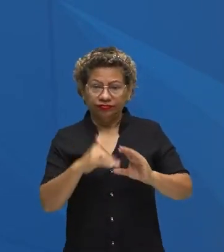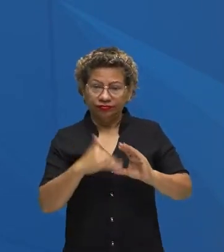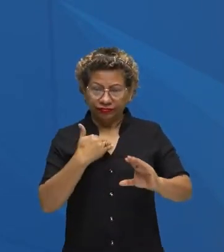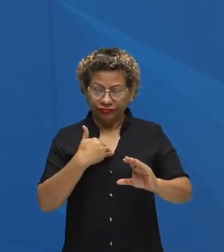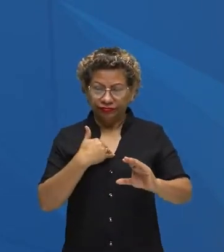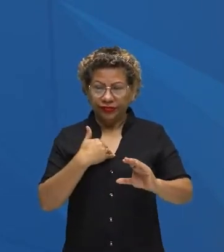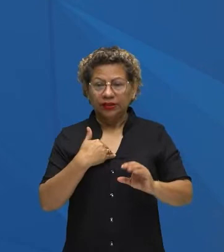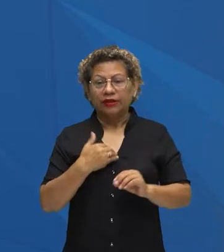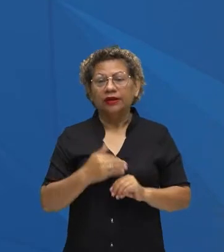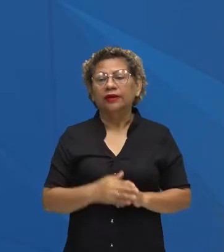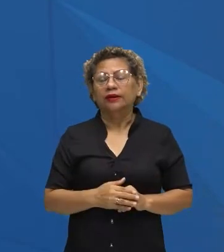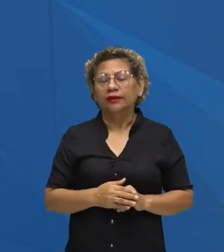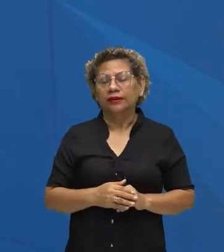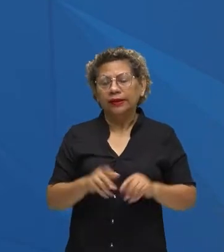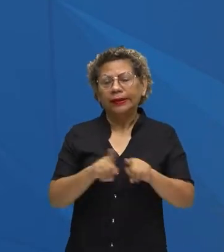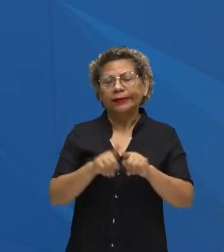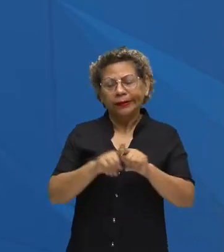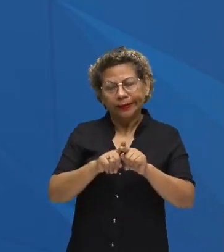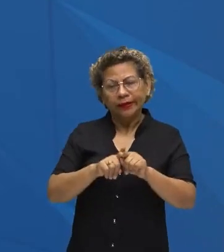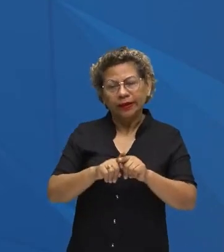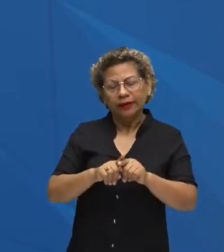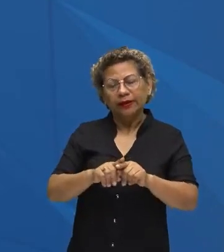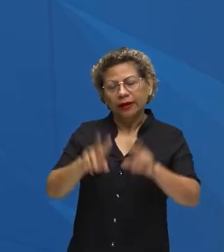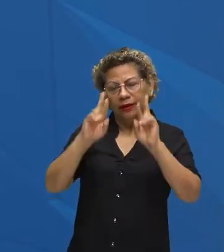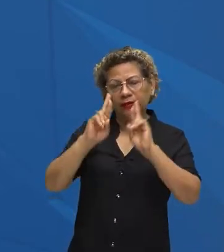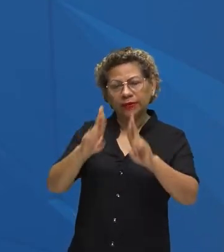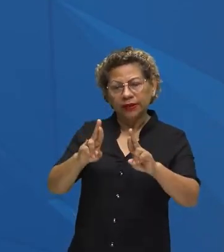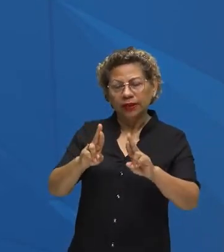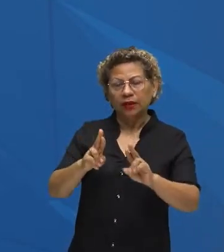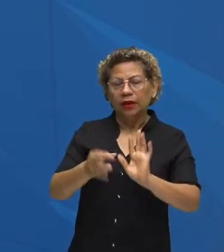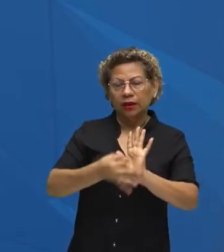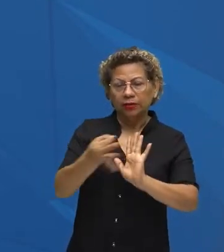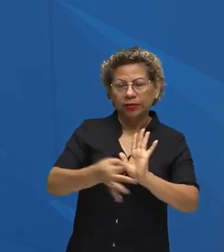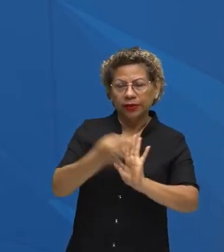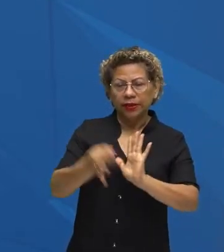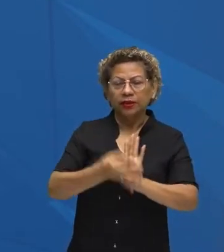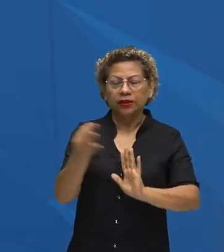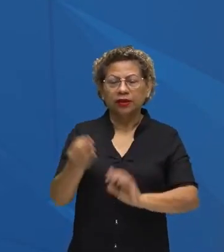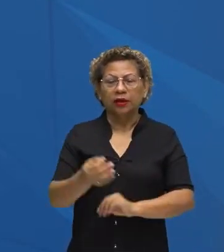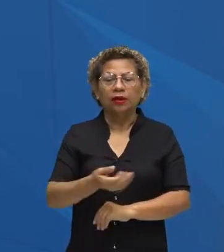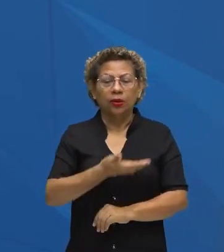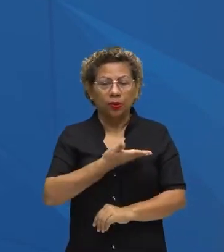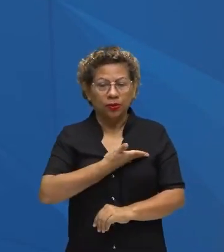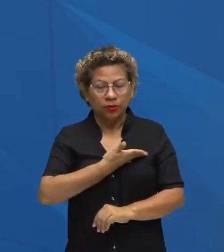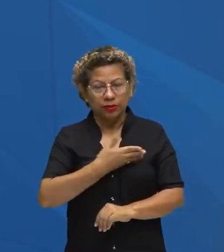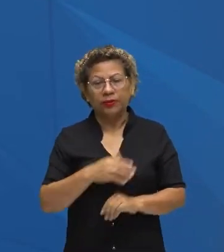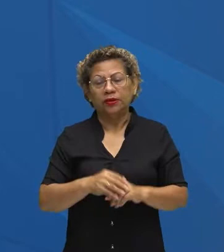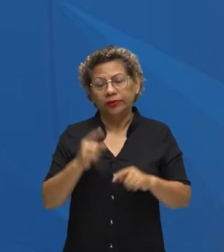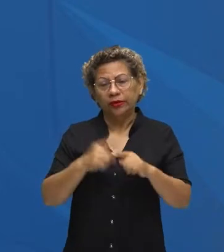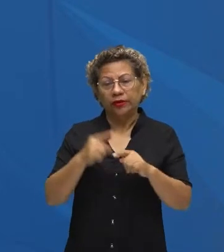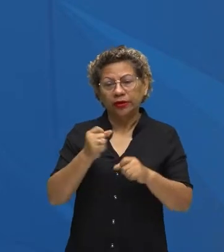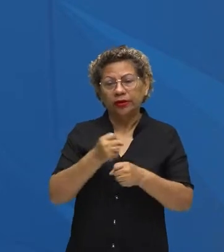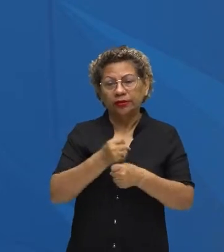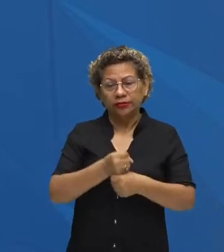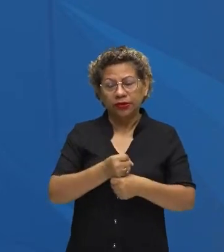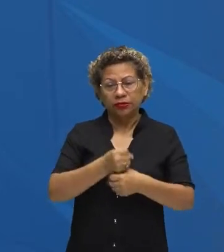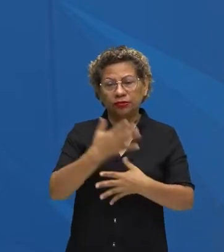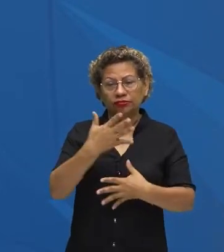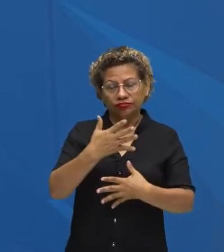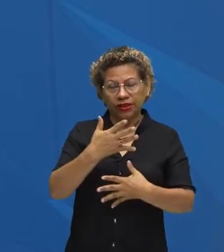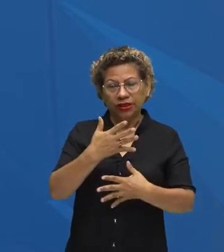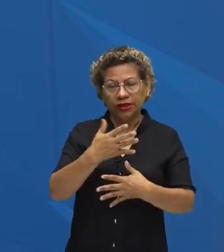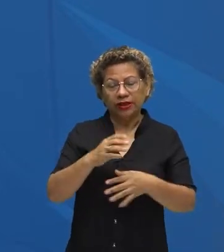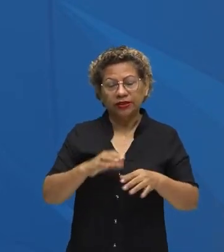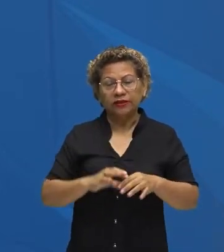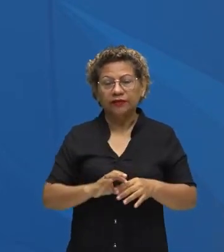a opinião, o posicionamento, né? Então, quando a gente abre o chat, a gente possibilita que você expresse o que você está